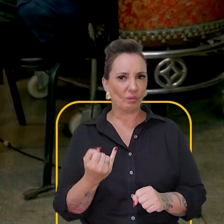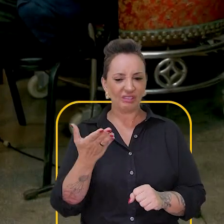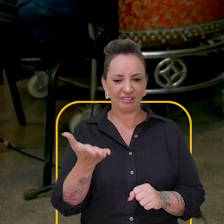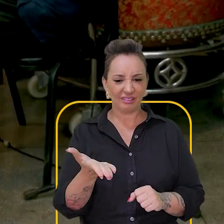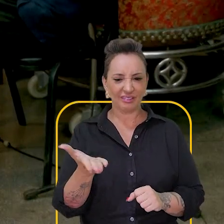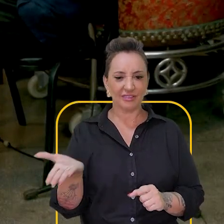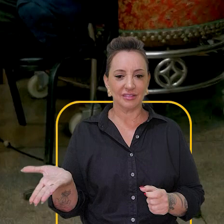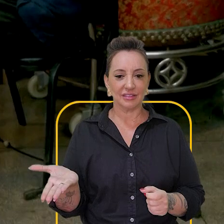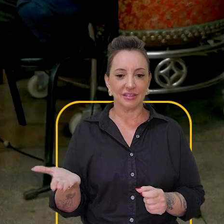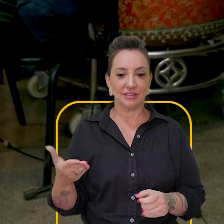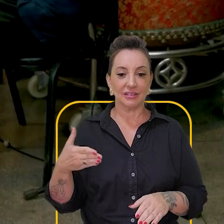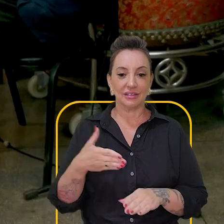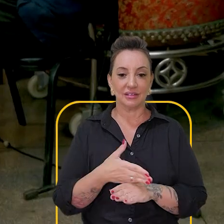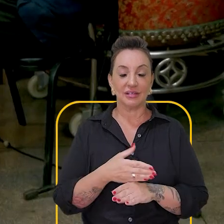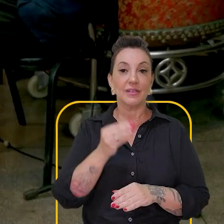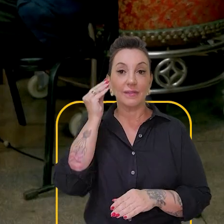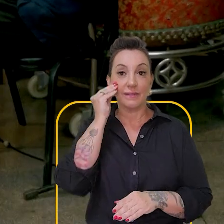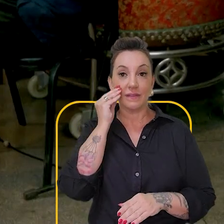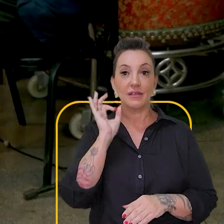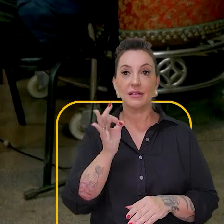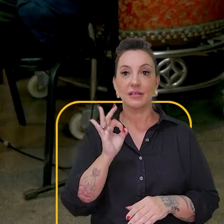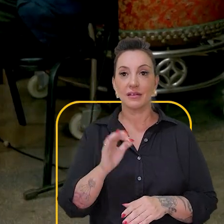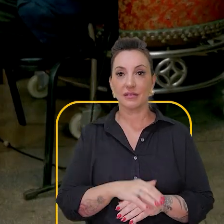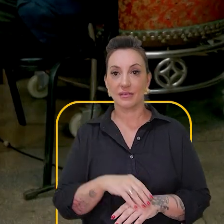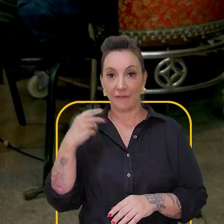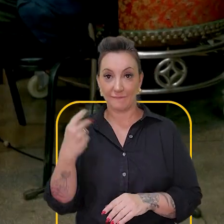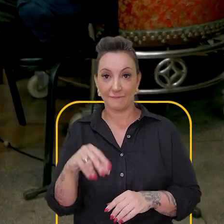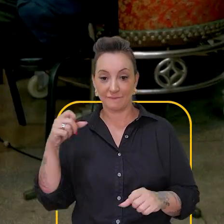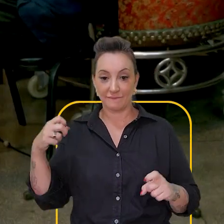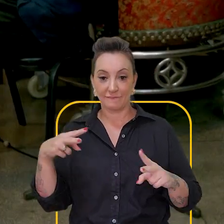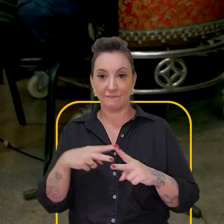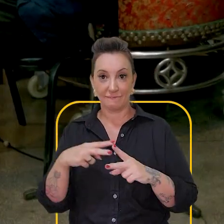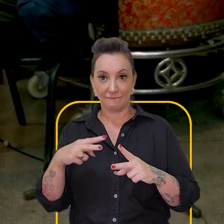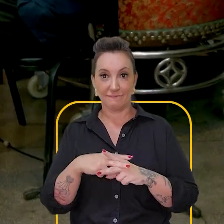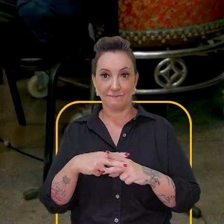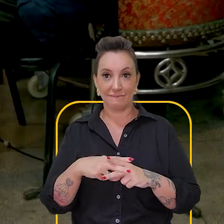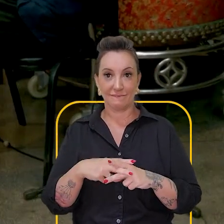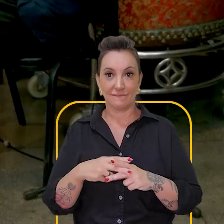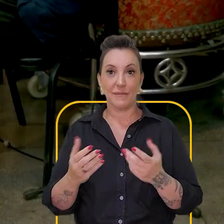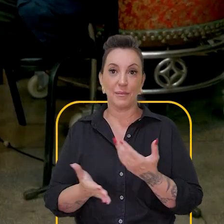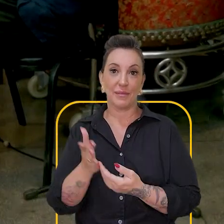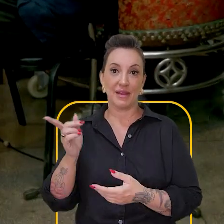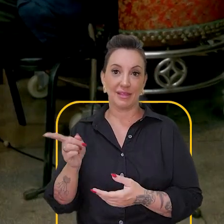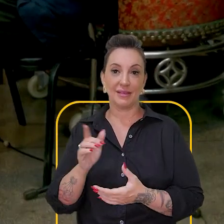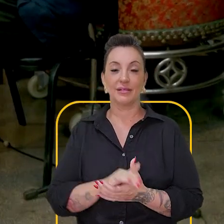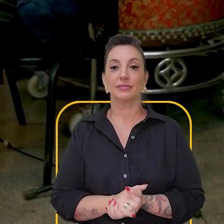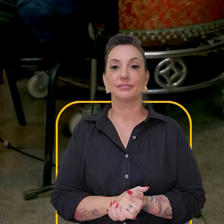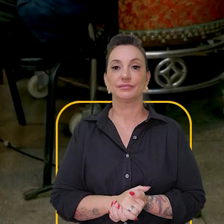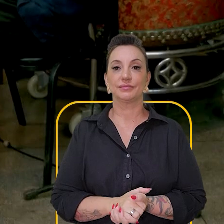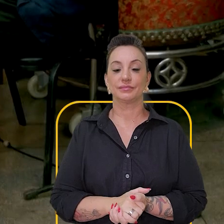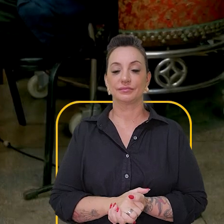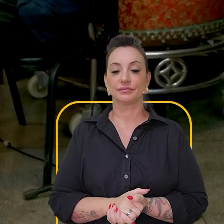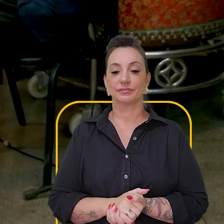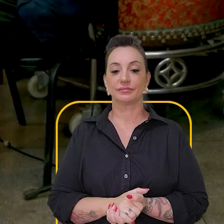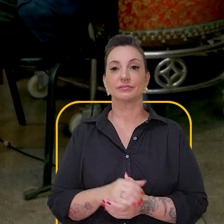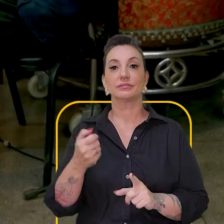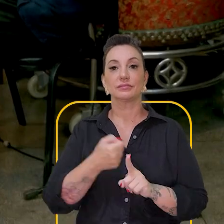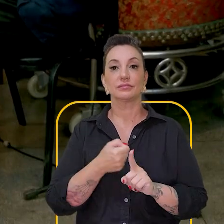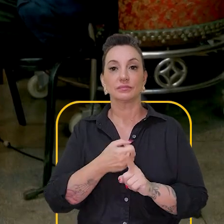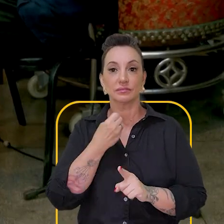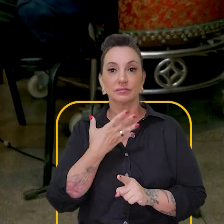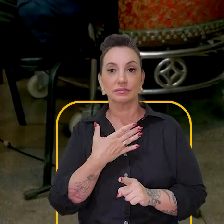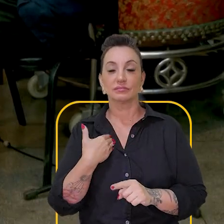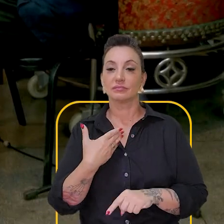assim eu lutava bem então eu tava acostumado a com essas coisas aí e E aí com o mestre